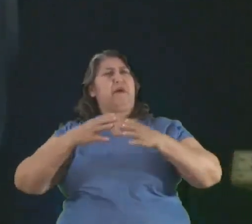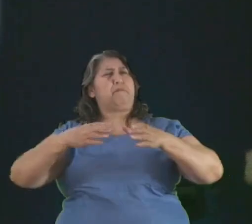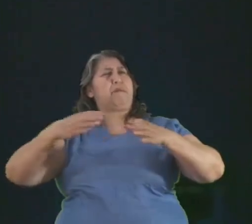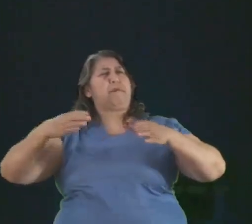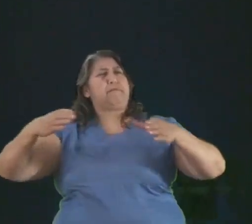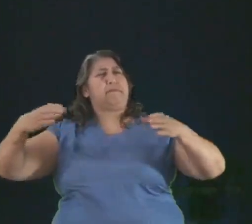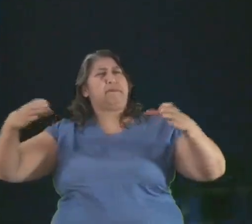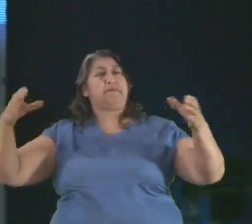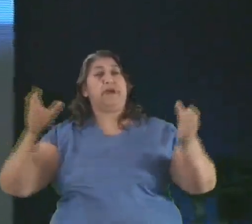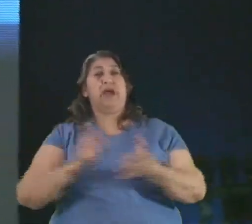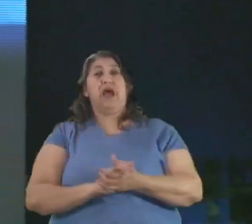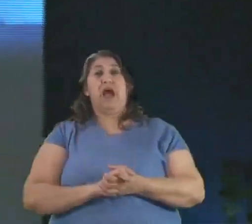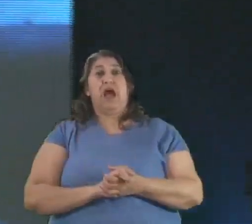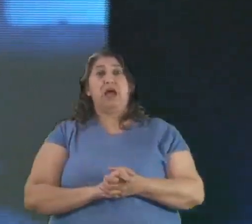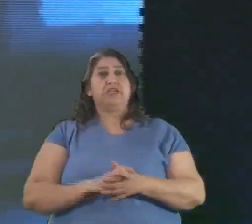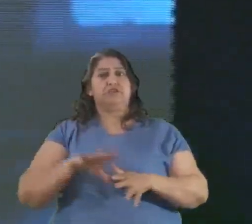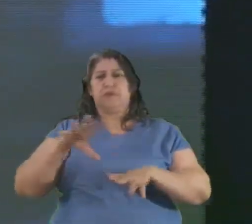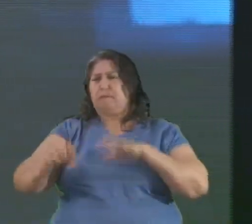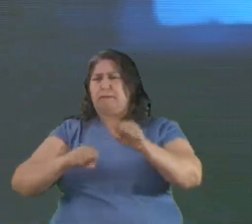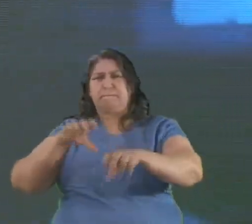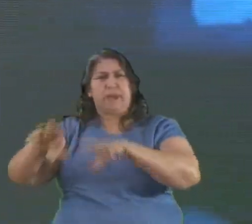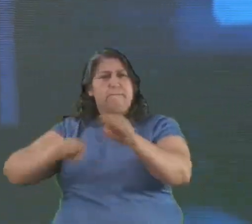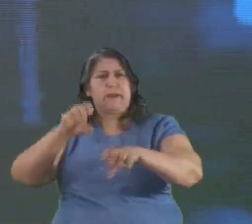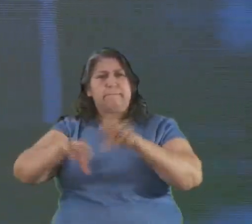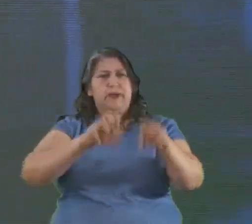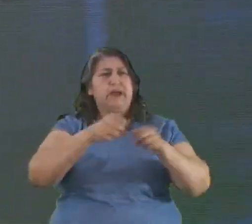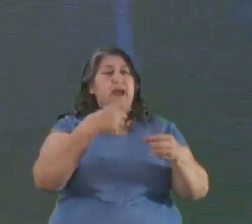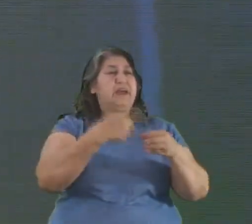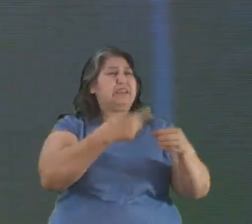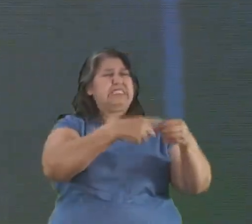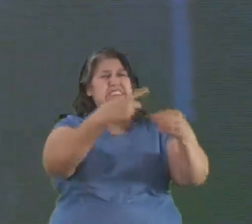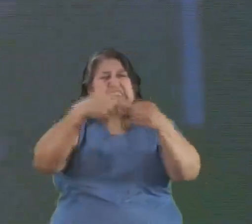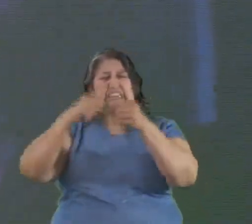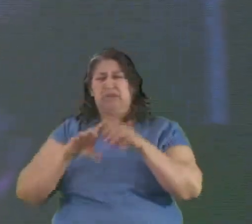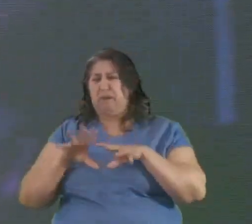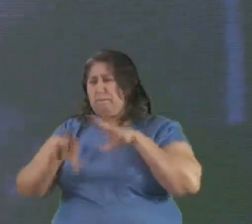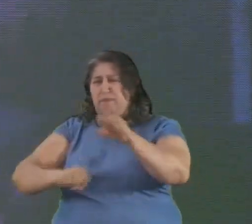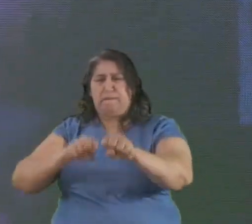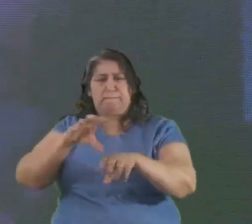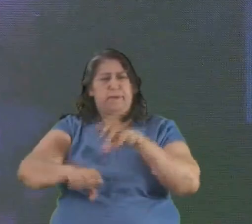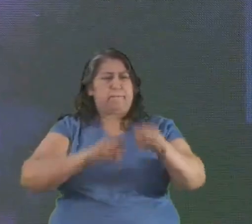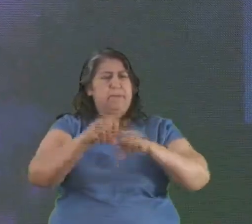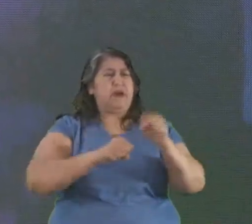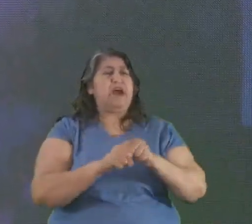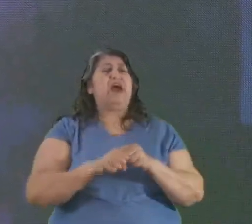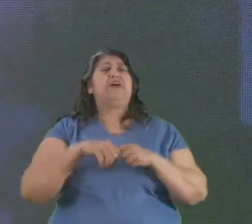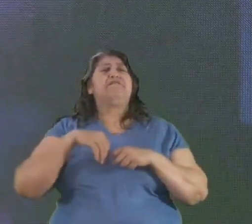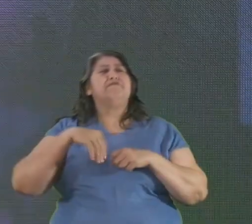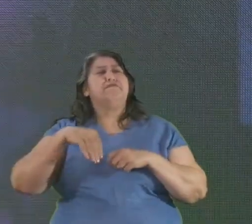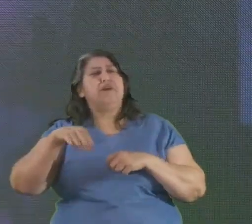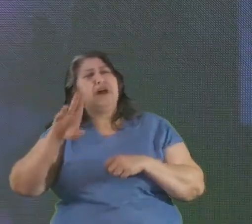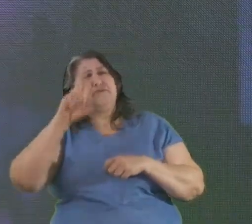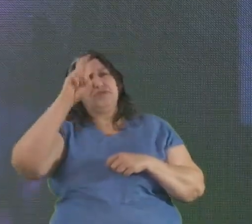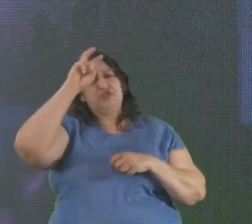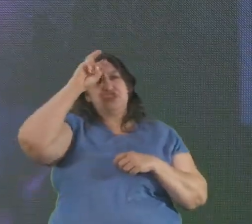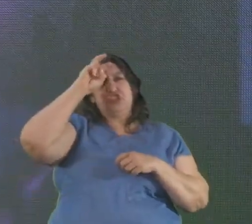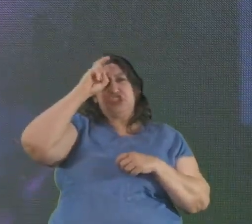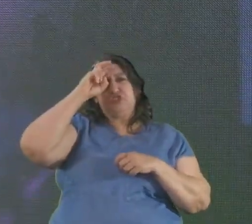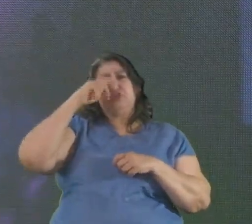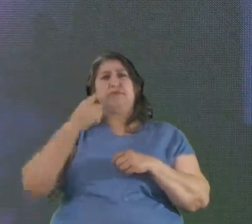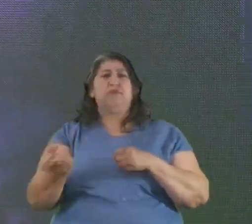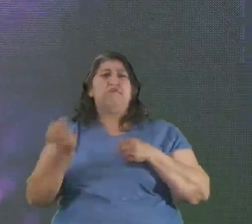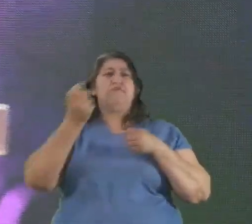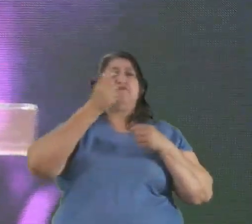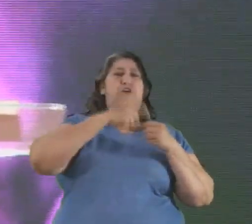eles tomam conta daquela terra, descem para o Egito, depois saem do Egito, voltam para Canaã,